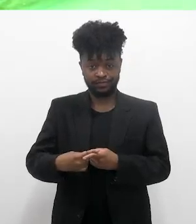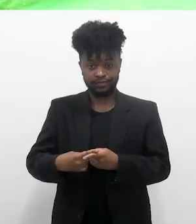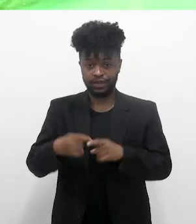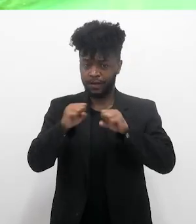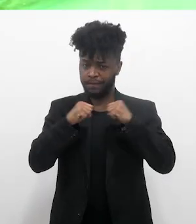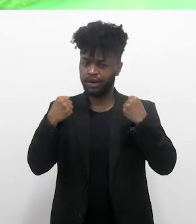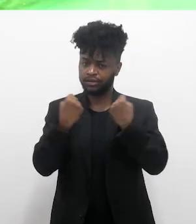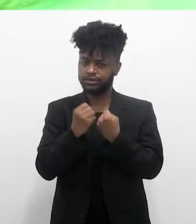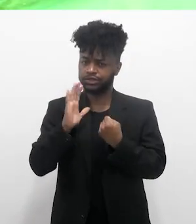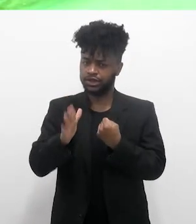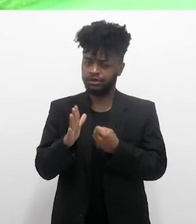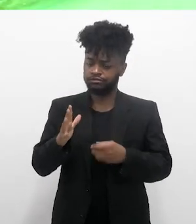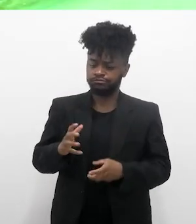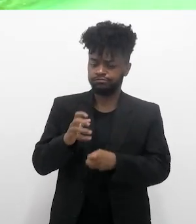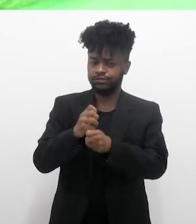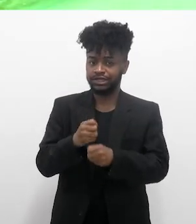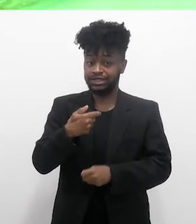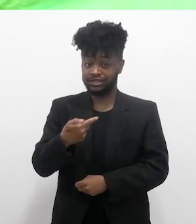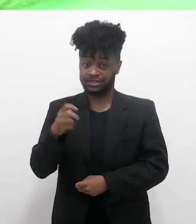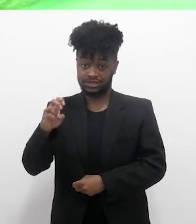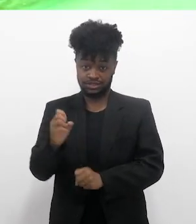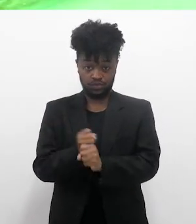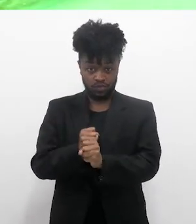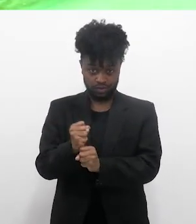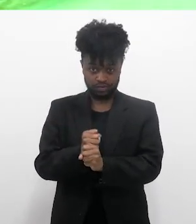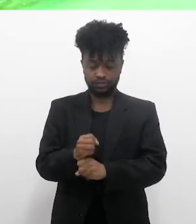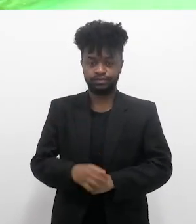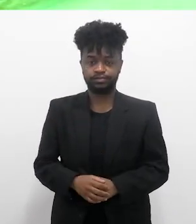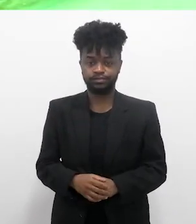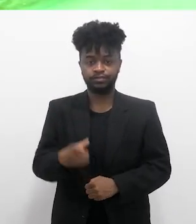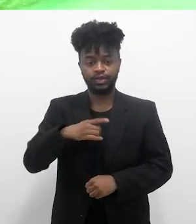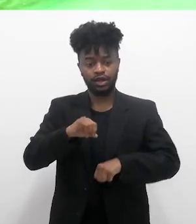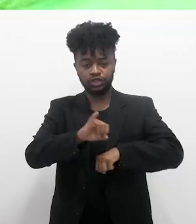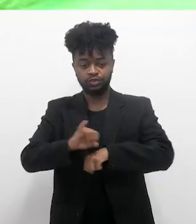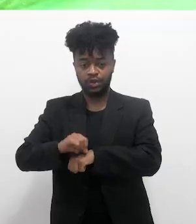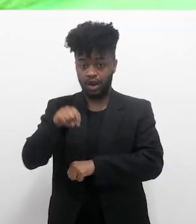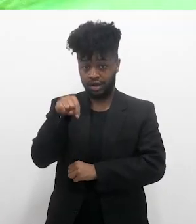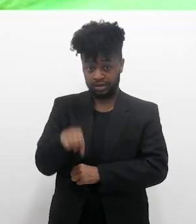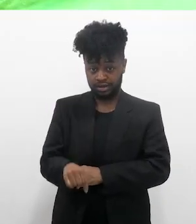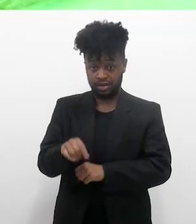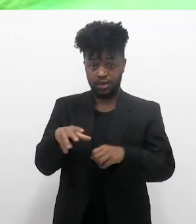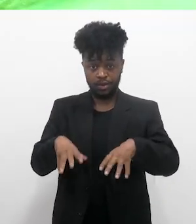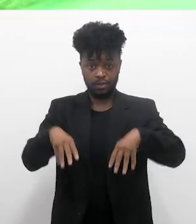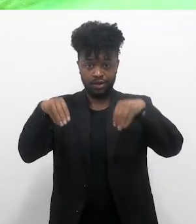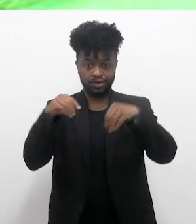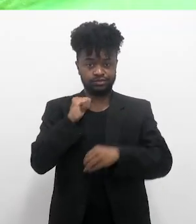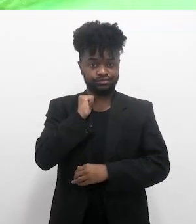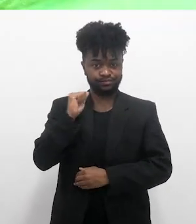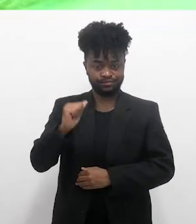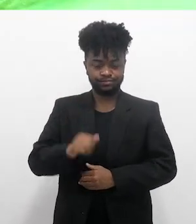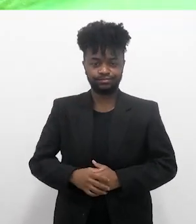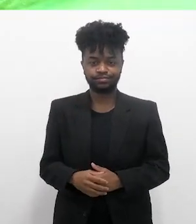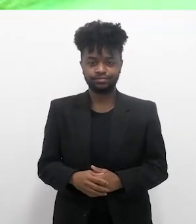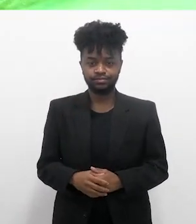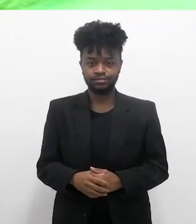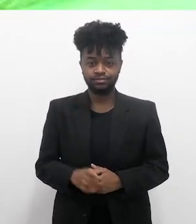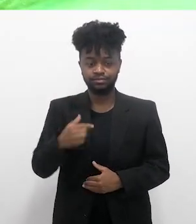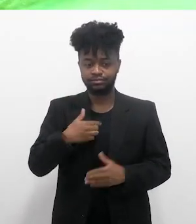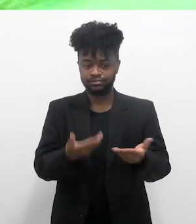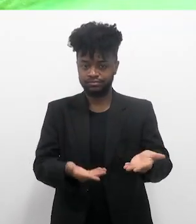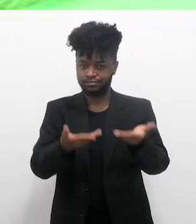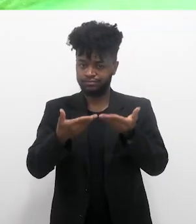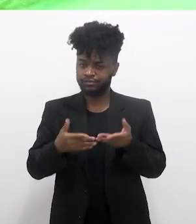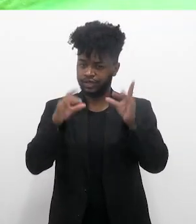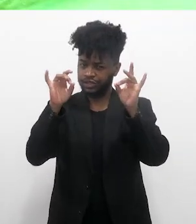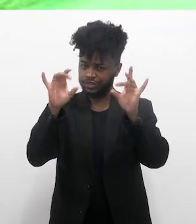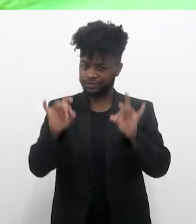tem 75 anos. Temos a exposição aqui no Palácio Tiradentes. Um convidado